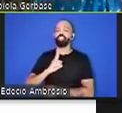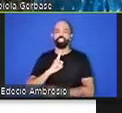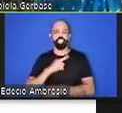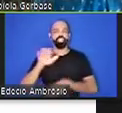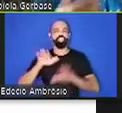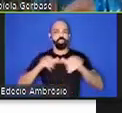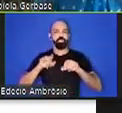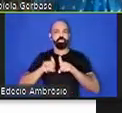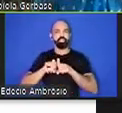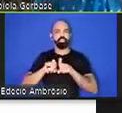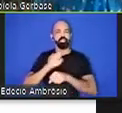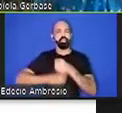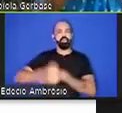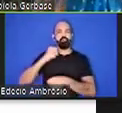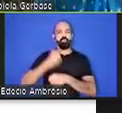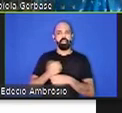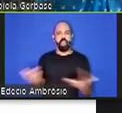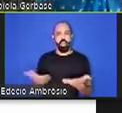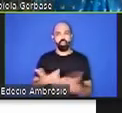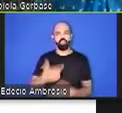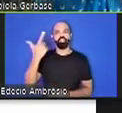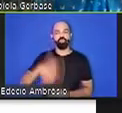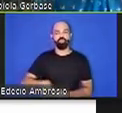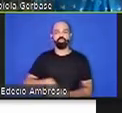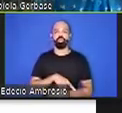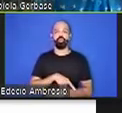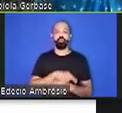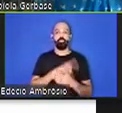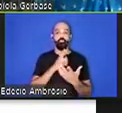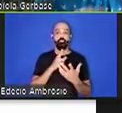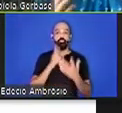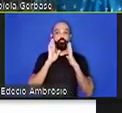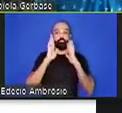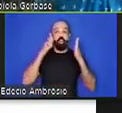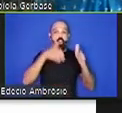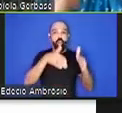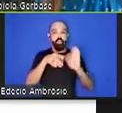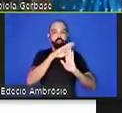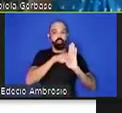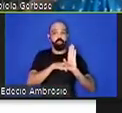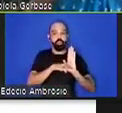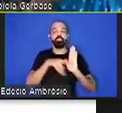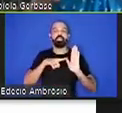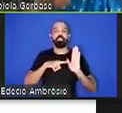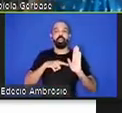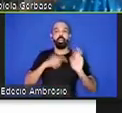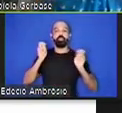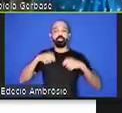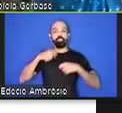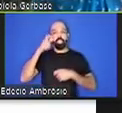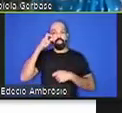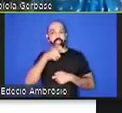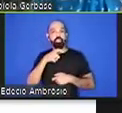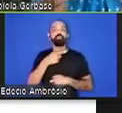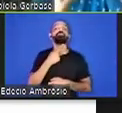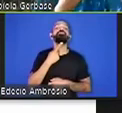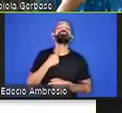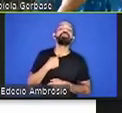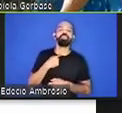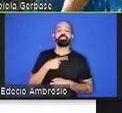no ano passado, vai ter novamente esse ano. Destaco esse programa porque tem uma possibilidade muito interessante para quem tem interesse em carreira de longo